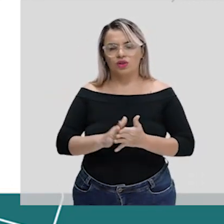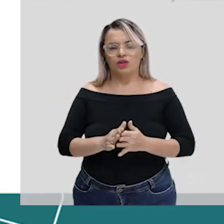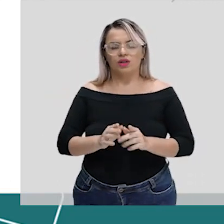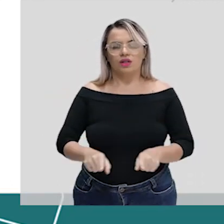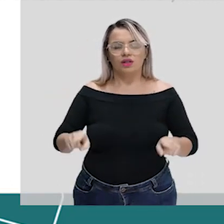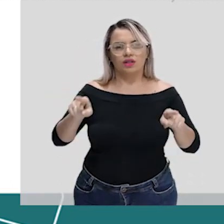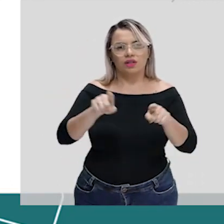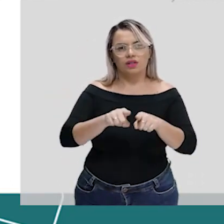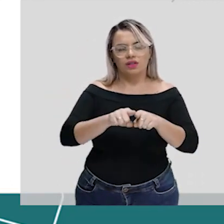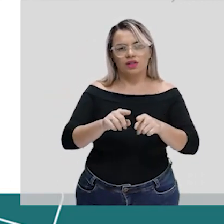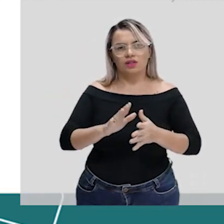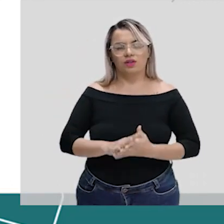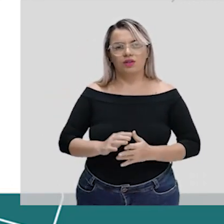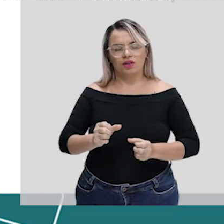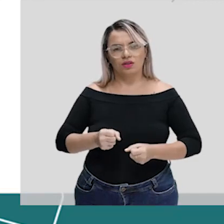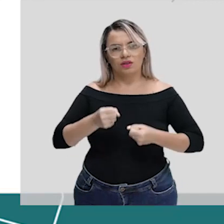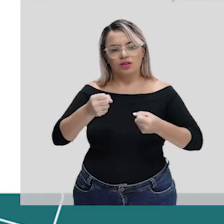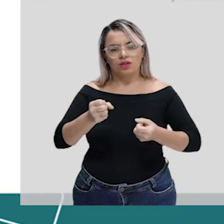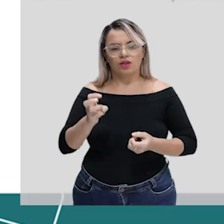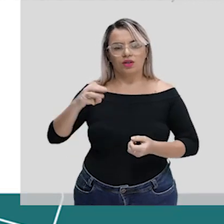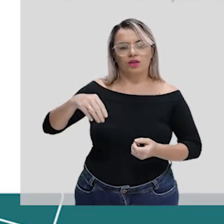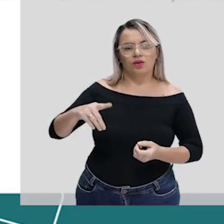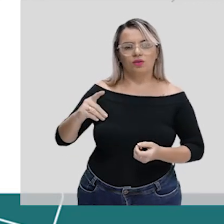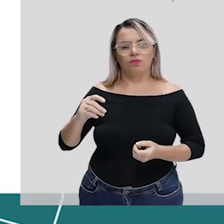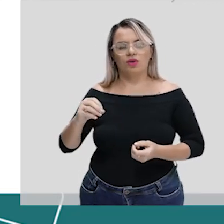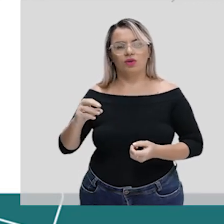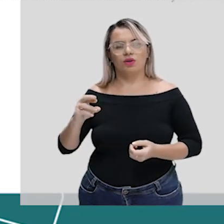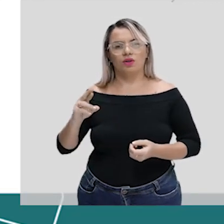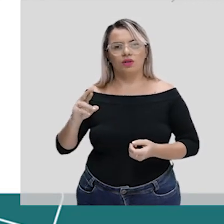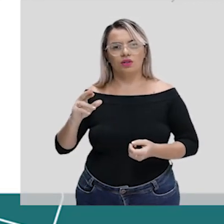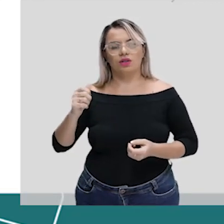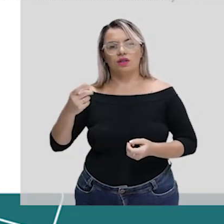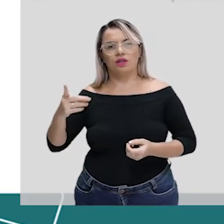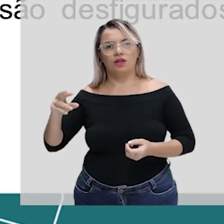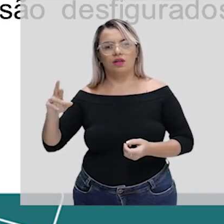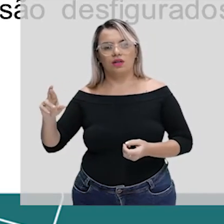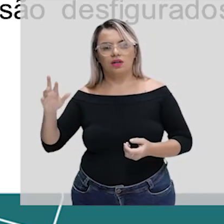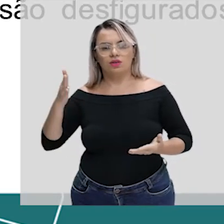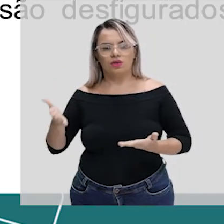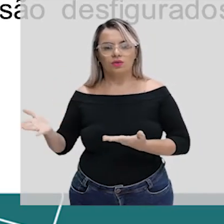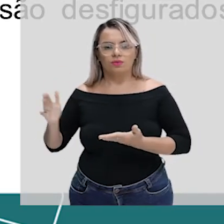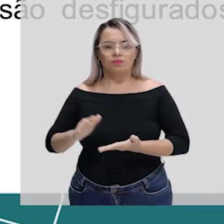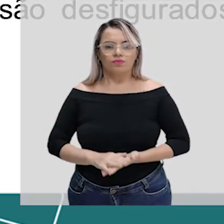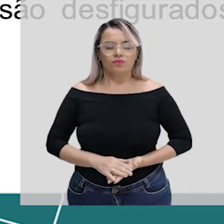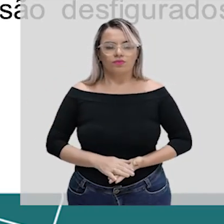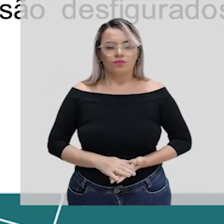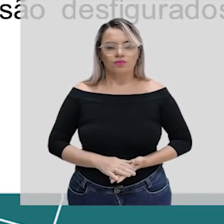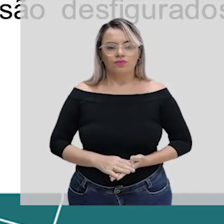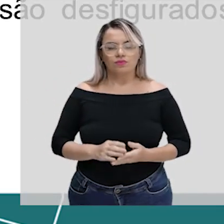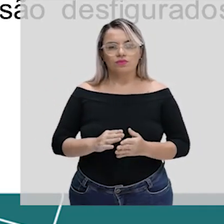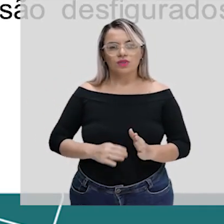dois poderes, o executivo e o poder moderador. E aí chega a primeira